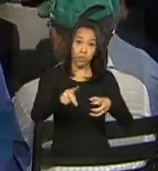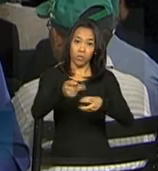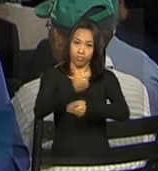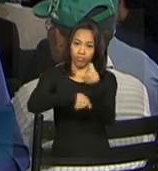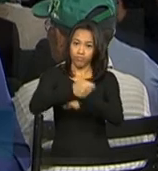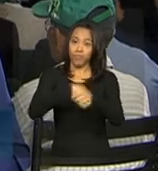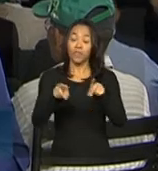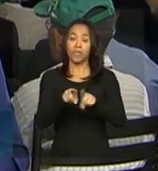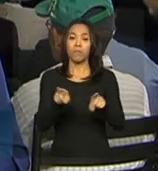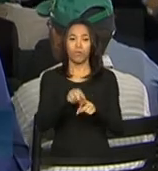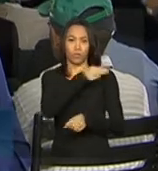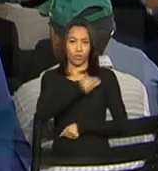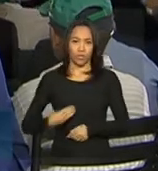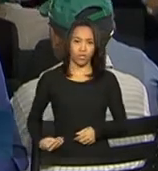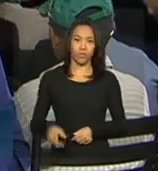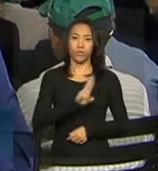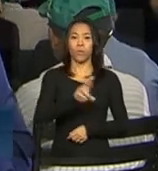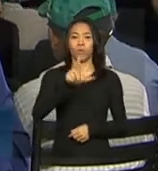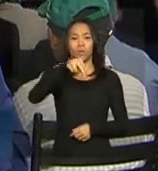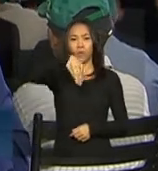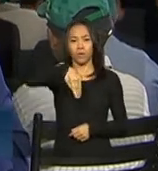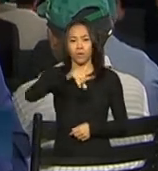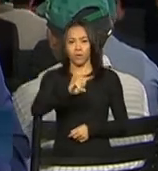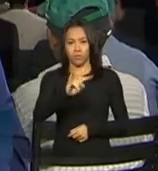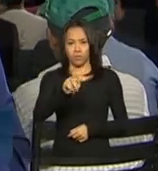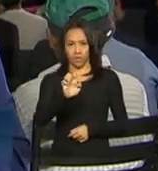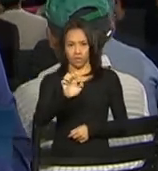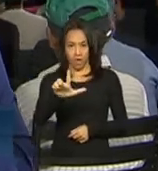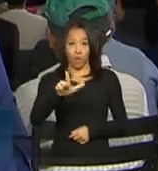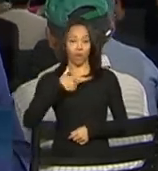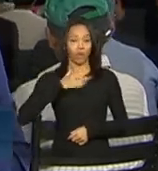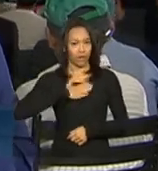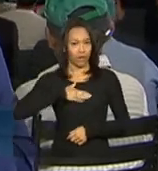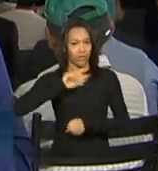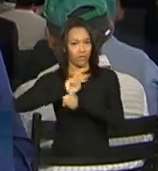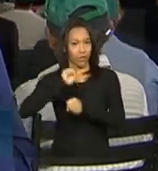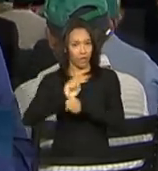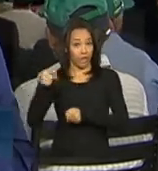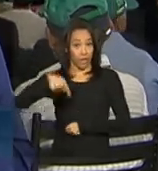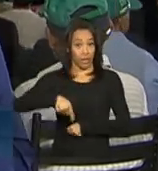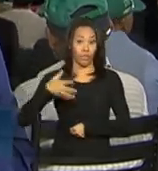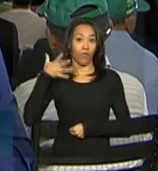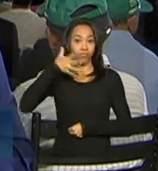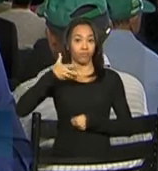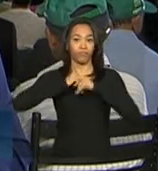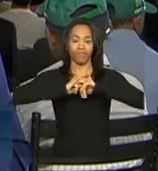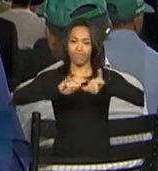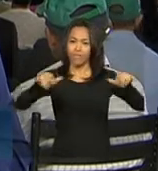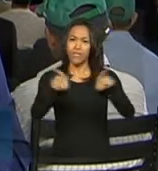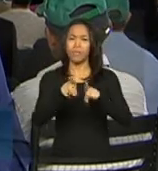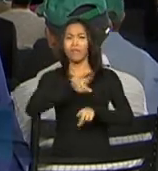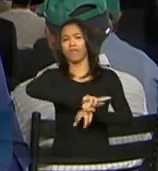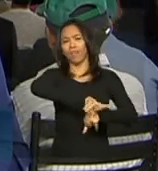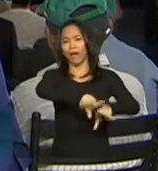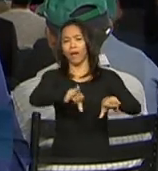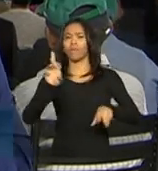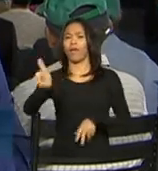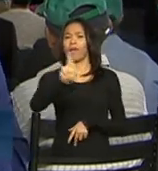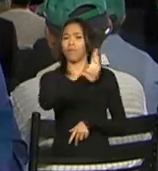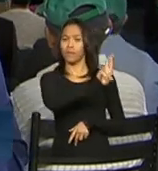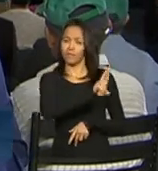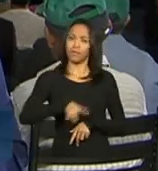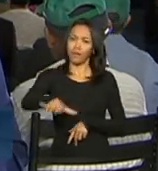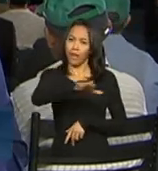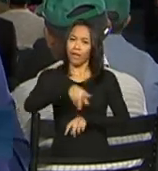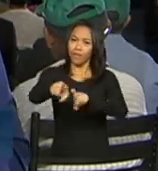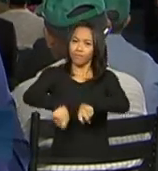do Desenvolvimento Agrário, Miguel Rosseto, é aguardado nesta cerimônia e vários representantes de agricultores familiares já ocupam